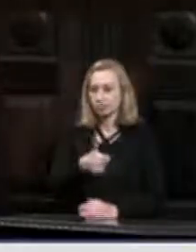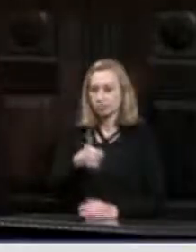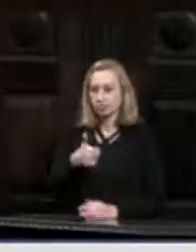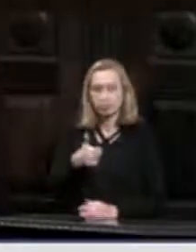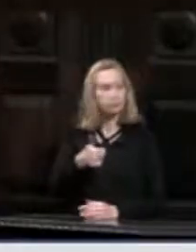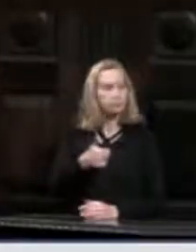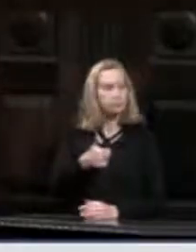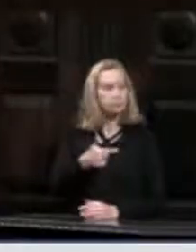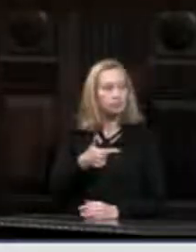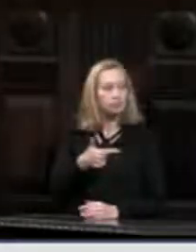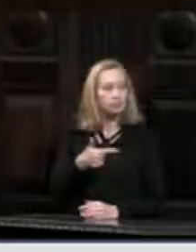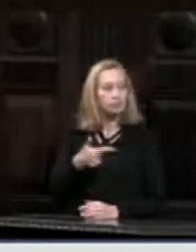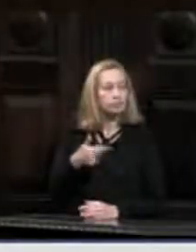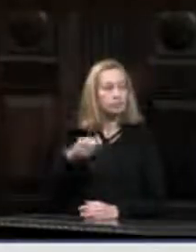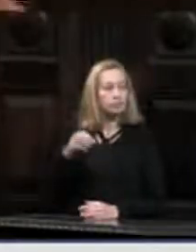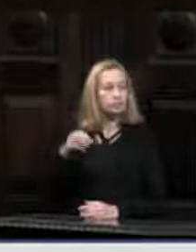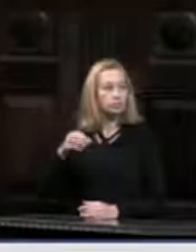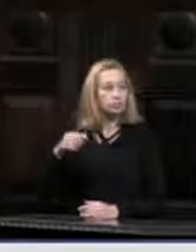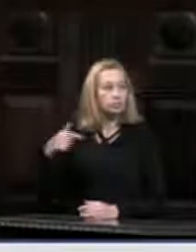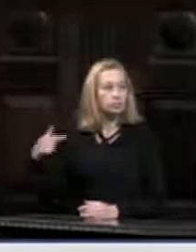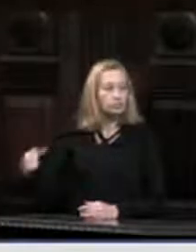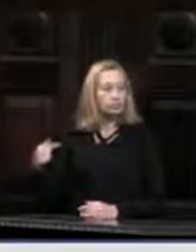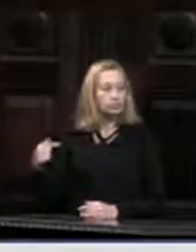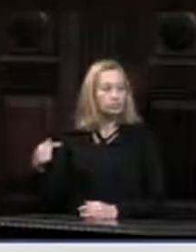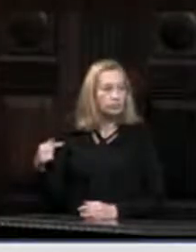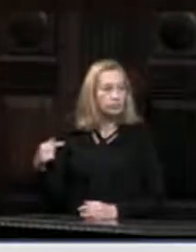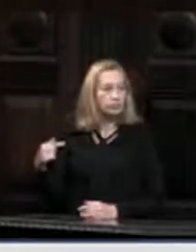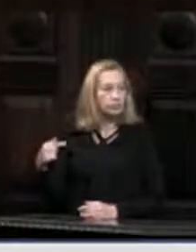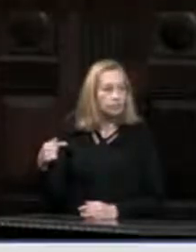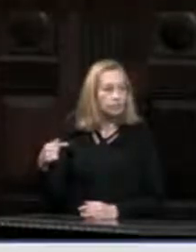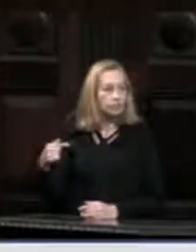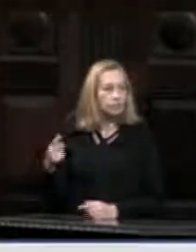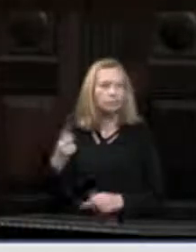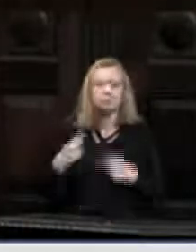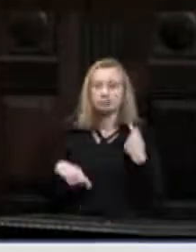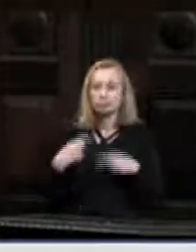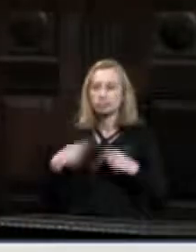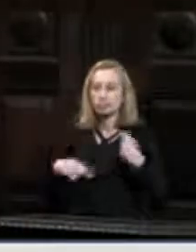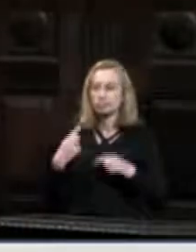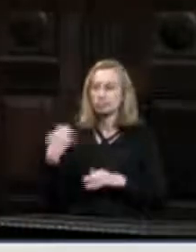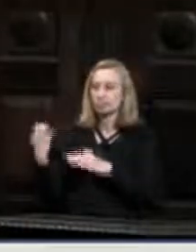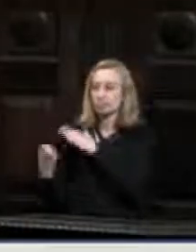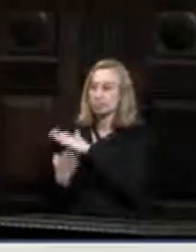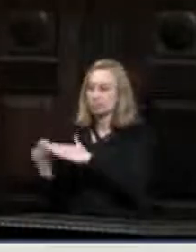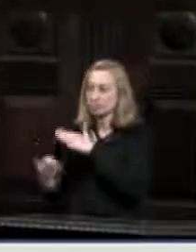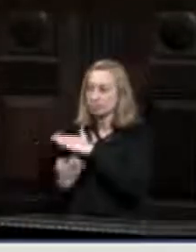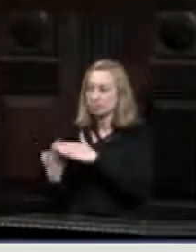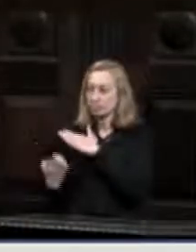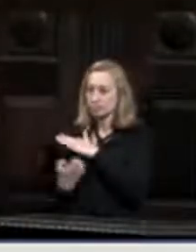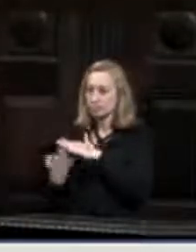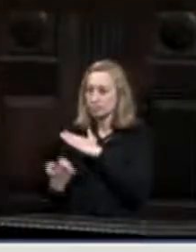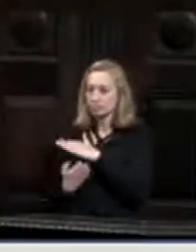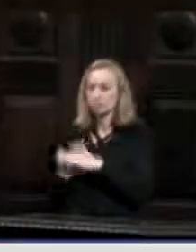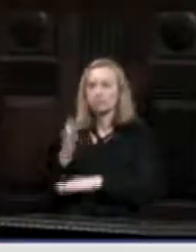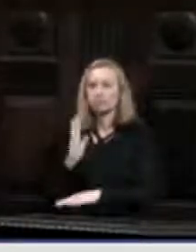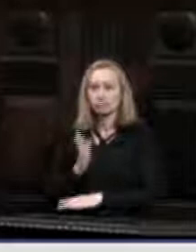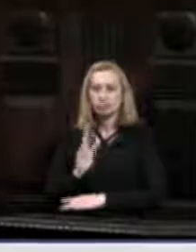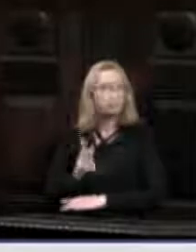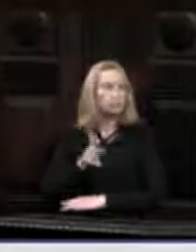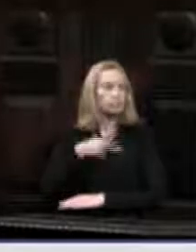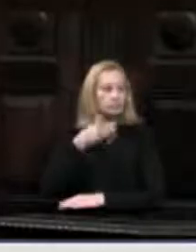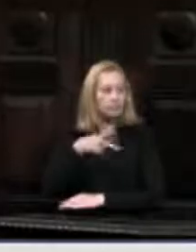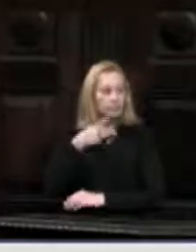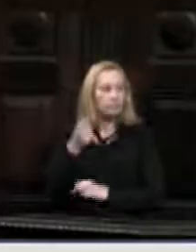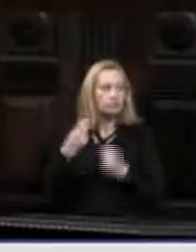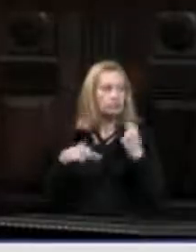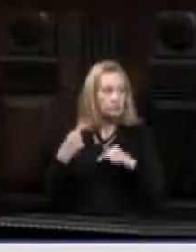a comissão que discutia a questão das agências reguladoras já vinha funcionando desde o ano